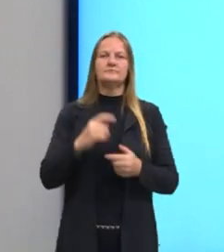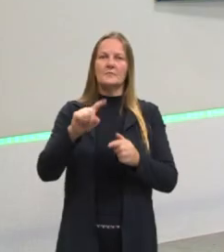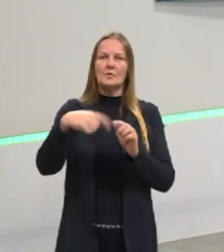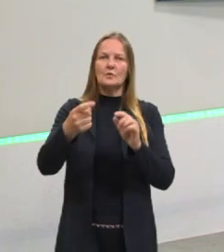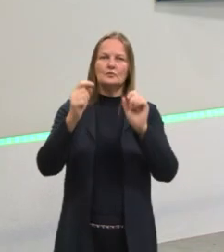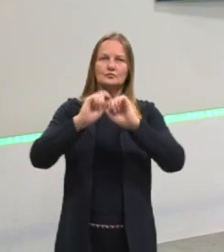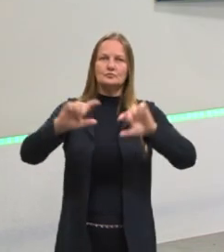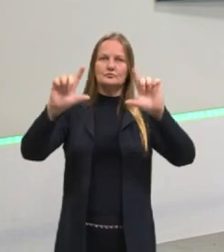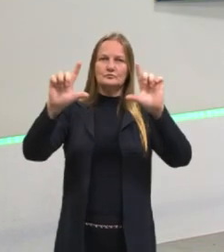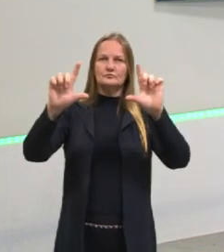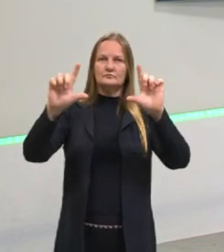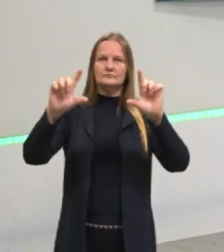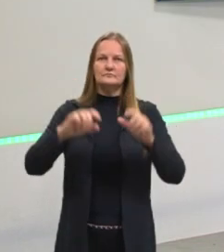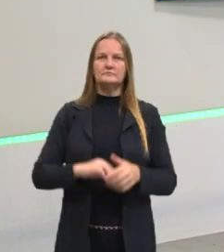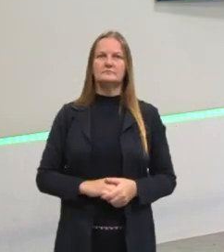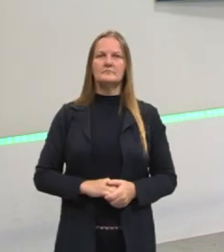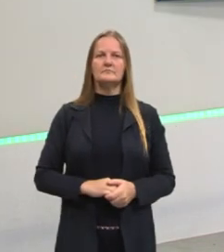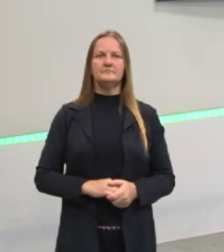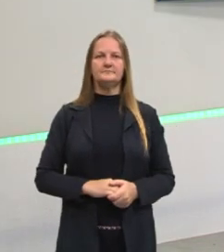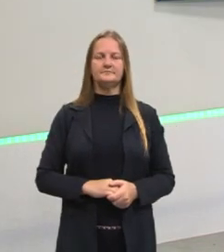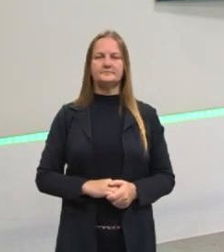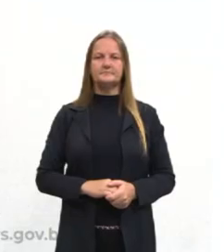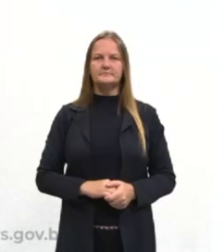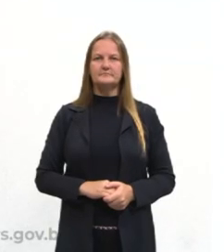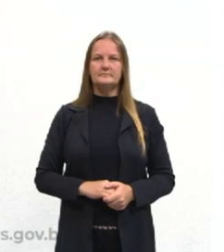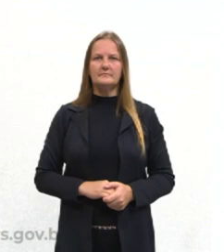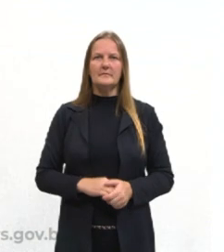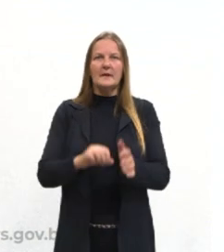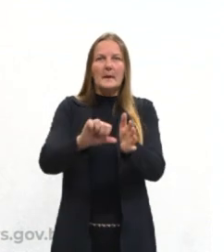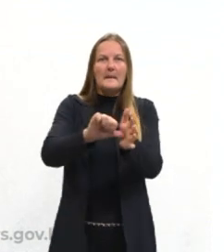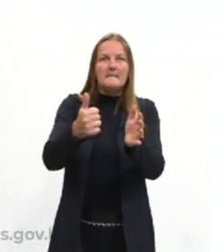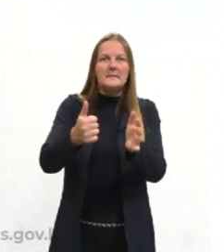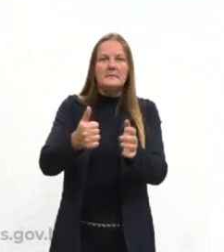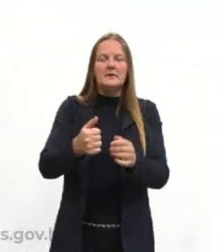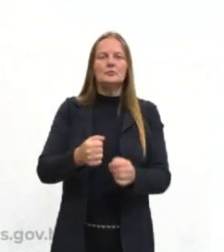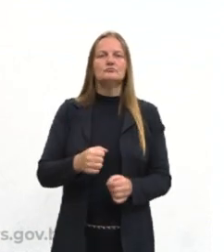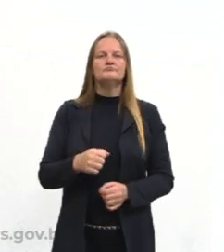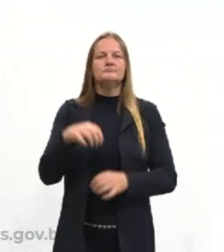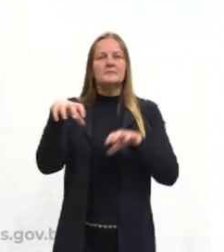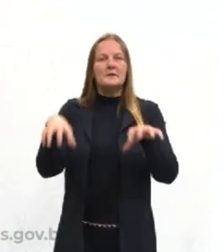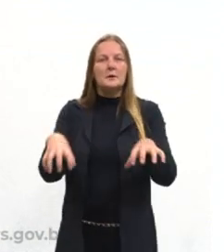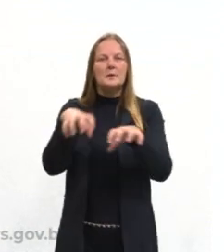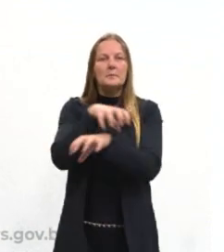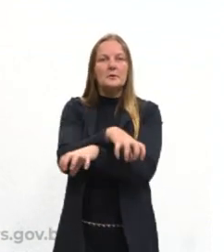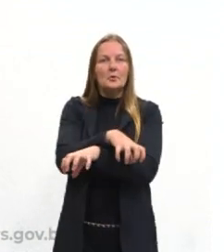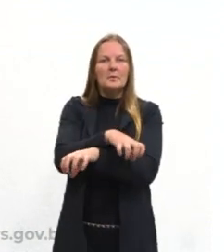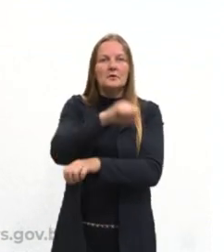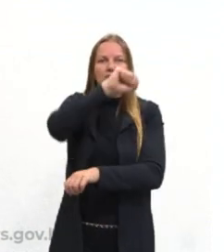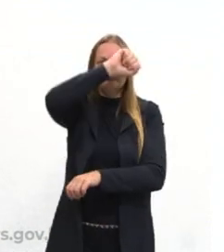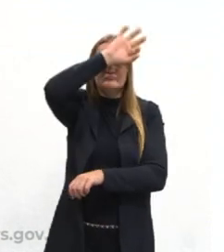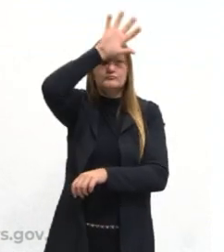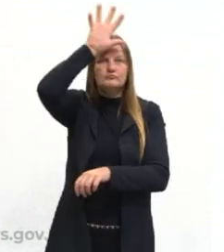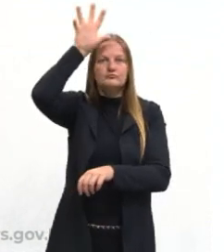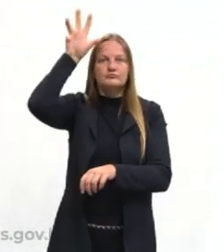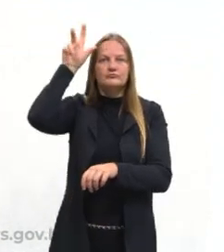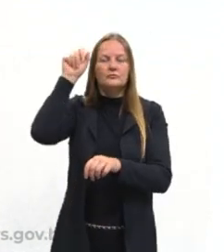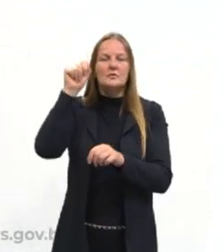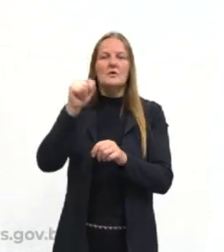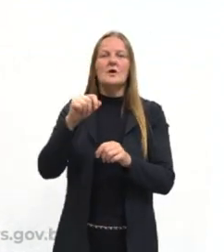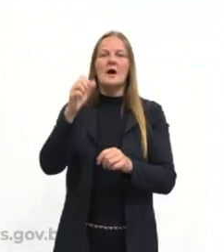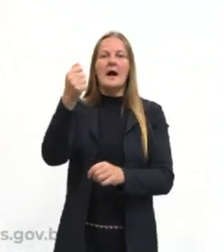vamos passar aqui mais um vamos entrar então já no bioma da amazônia tá agora então bioma amazônico